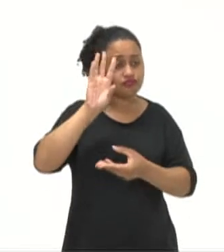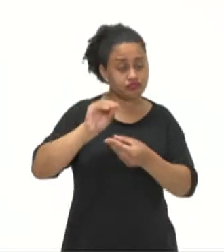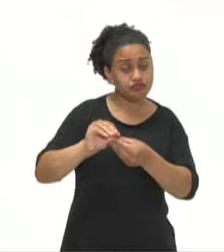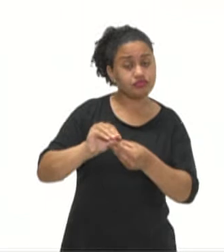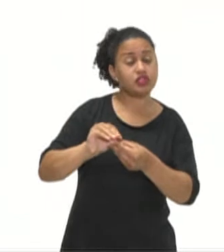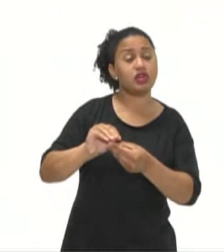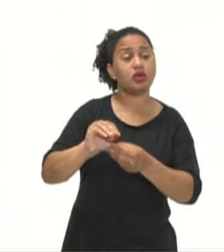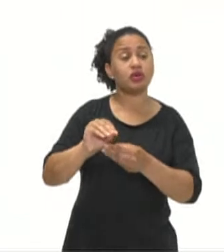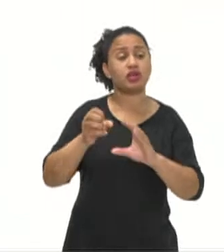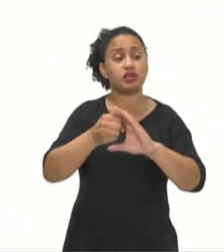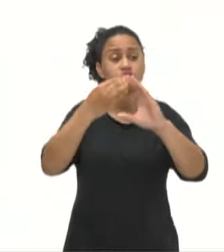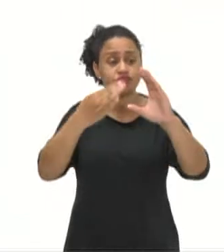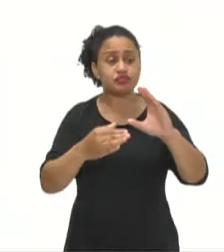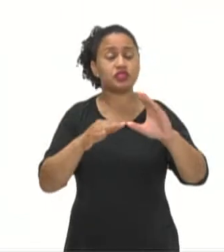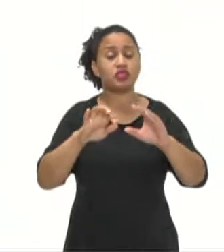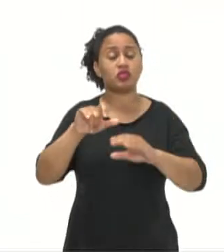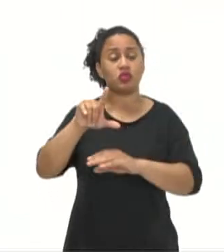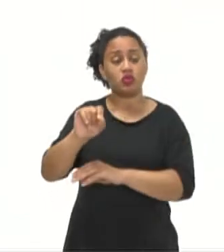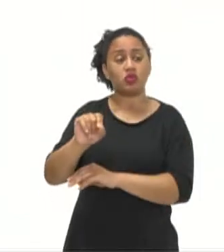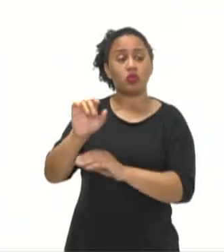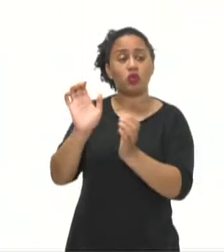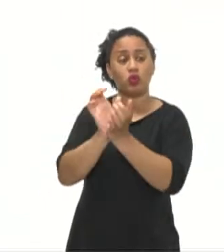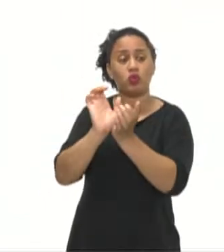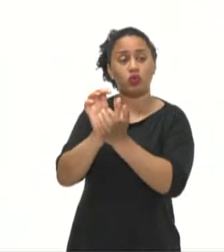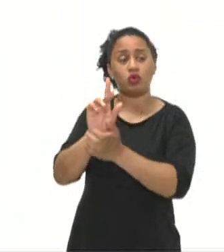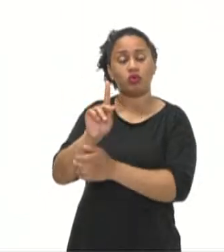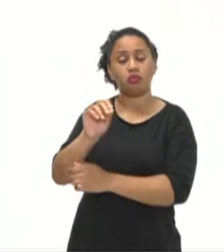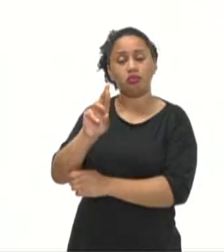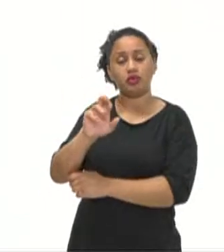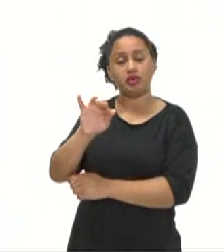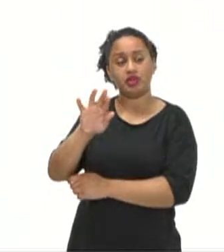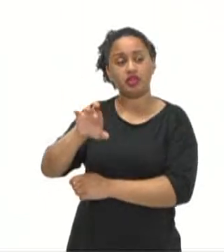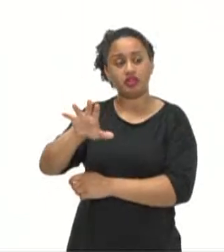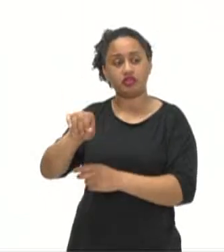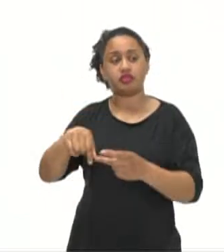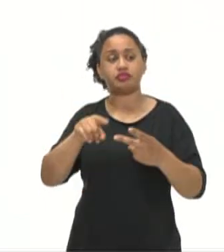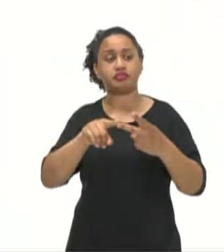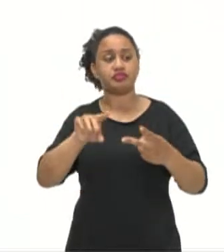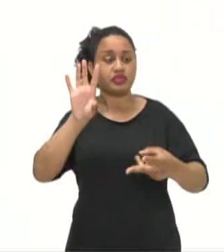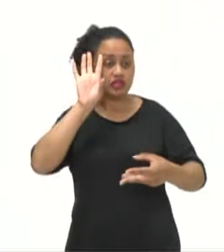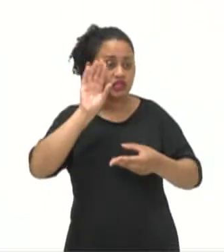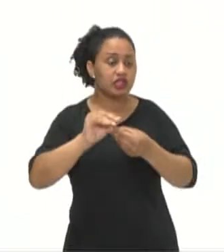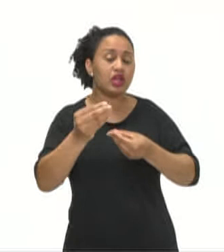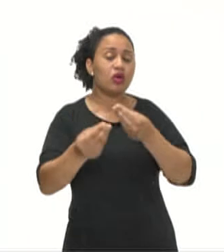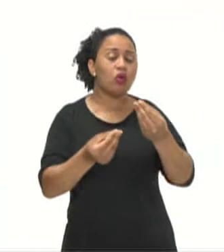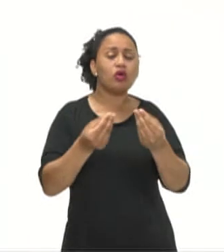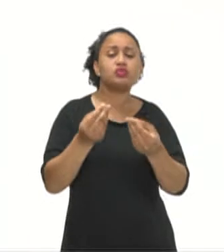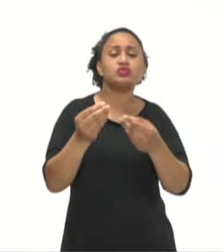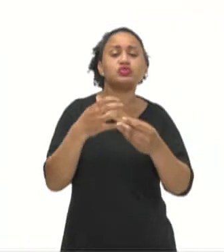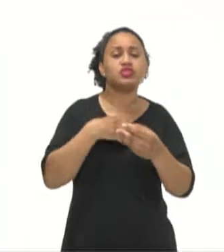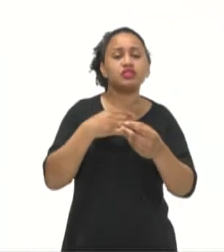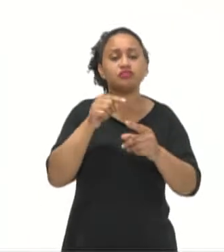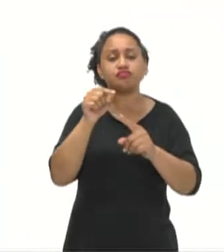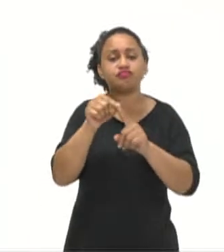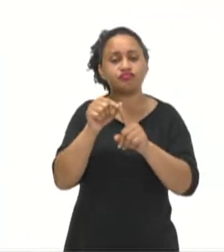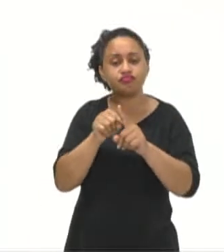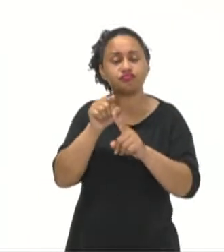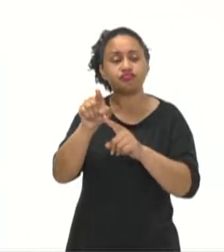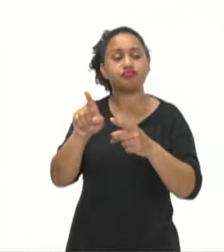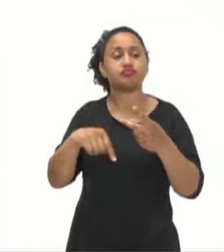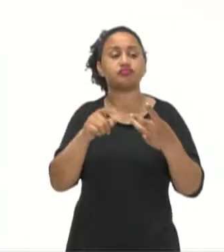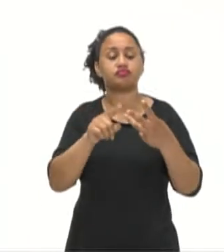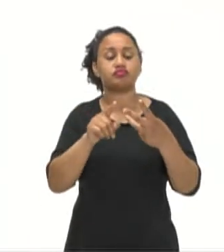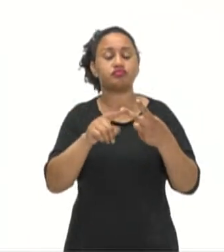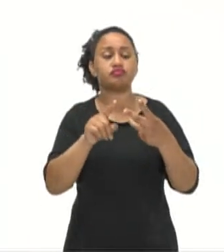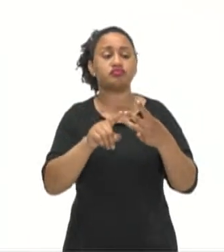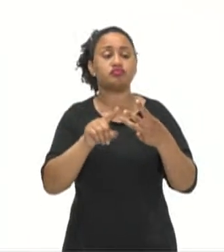filo porífera, observar e compreender a morfologia das espécies e discutir a